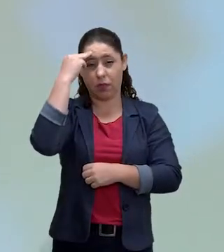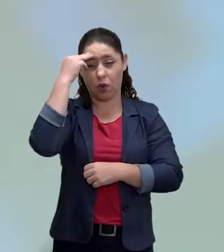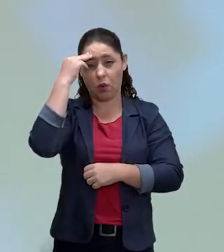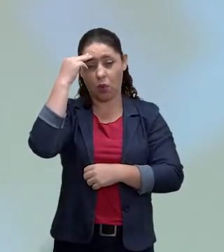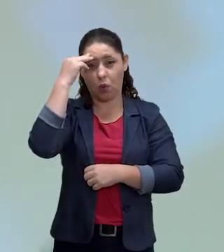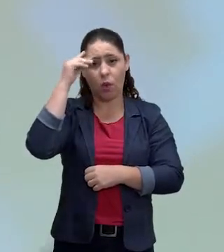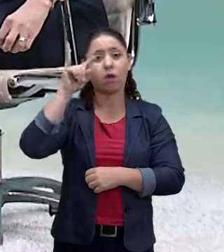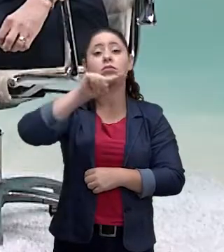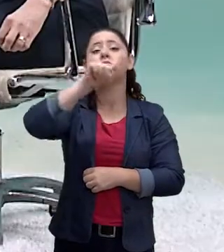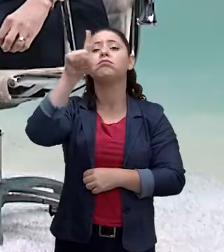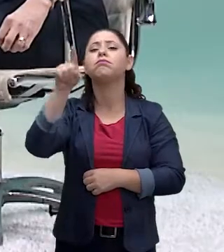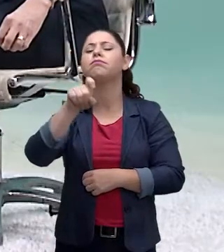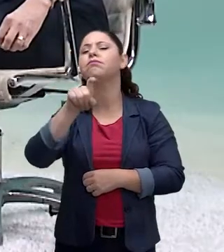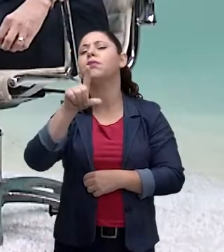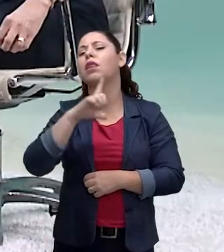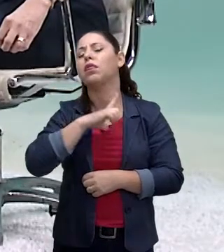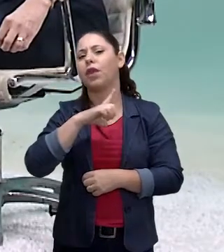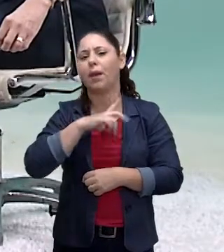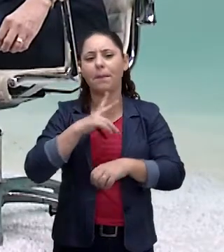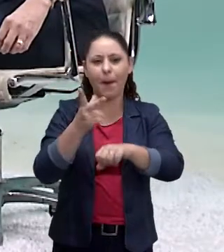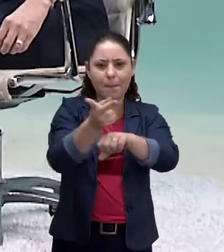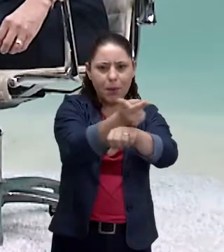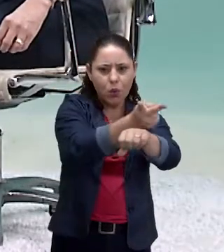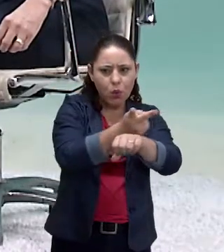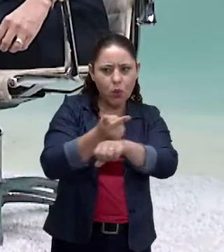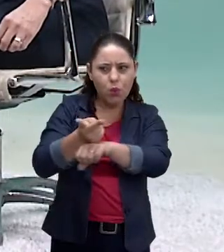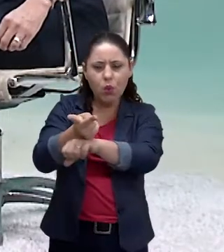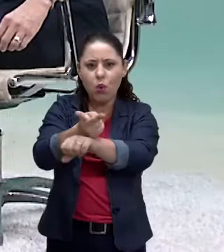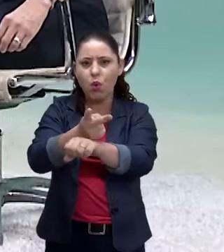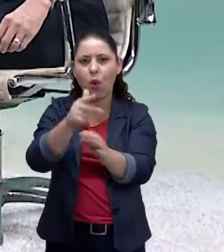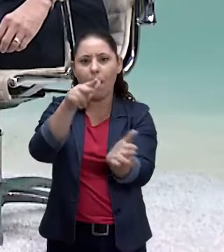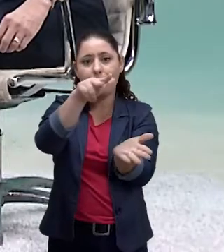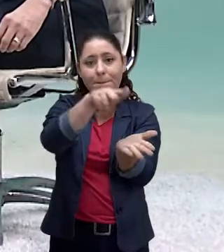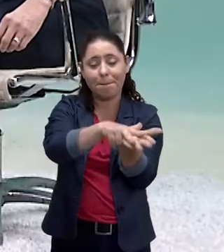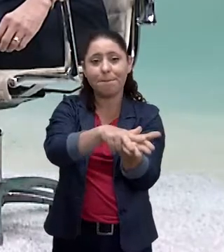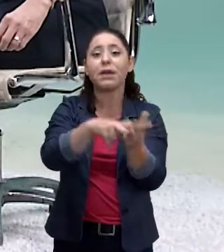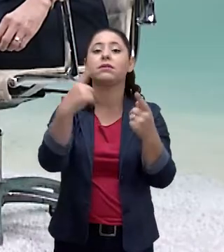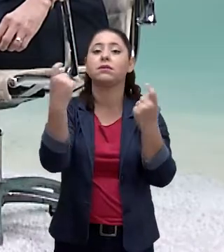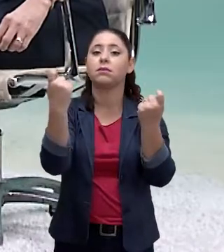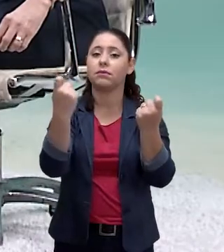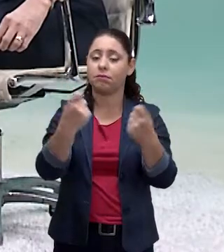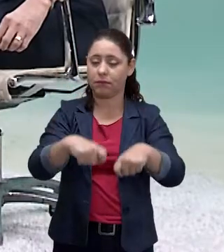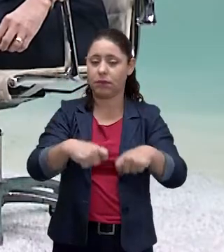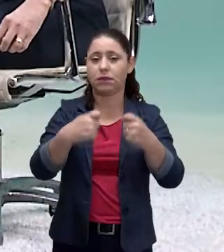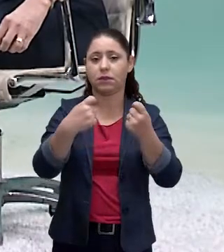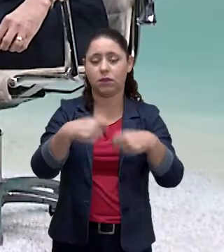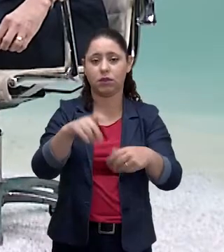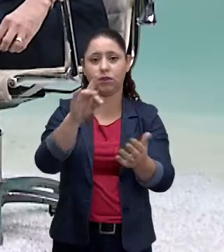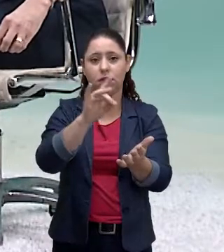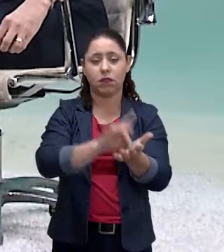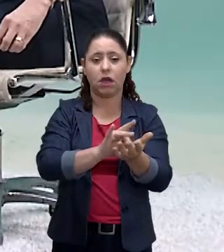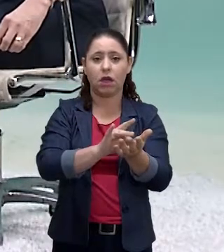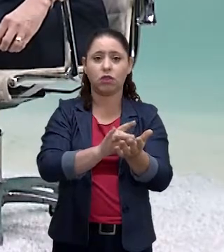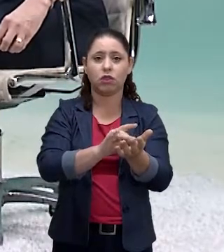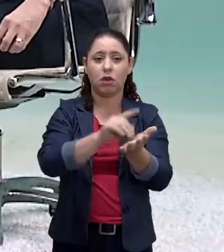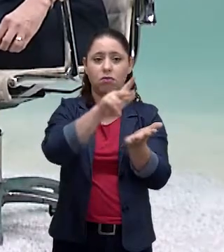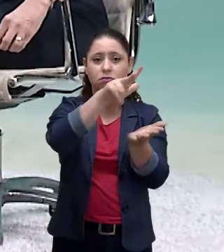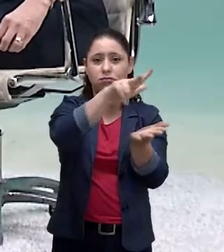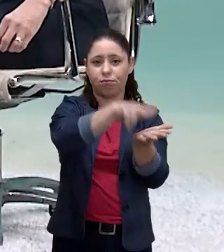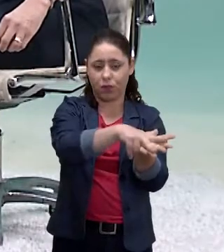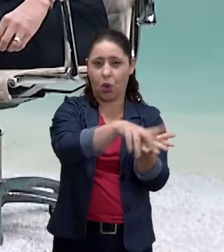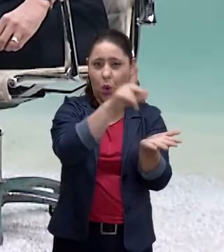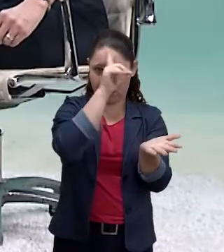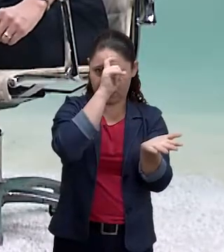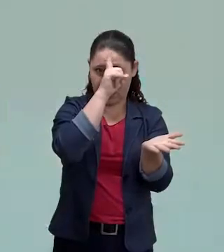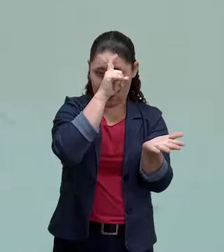dúvida existe uma busca ativa hoje de pacientes que precisam de uma